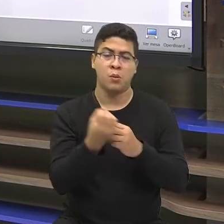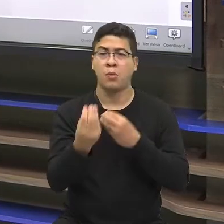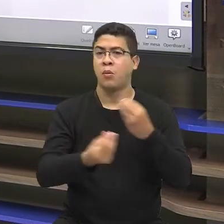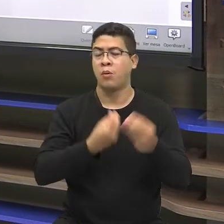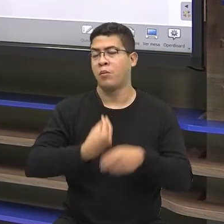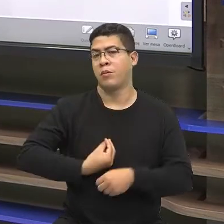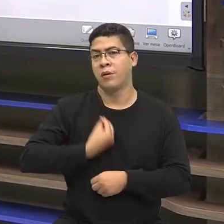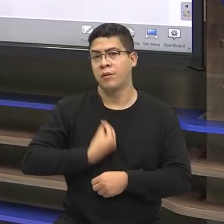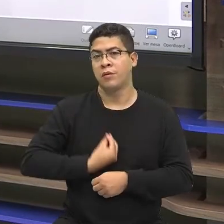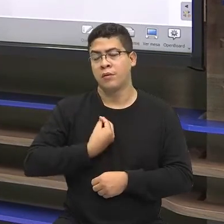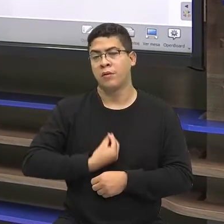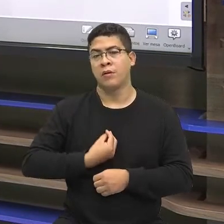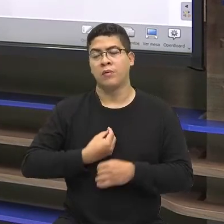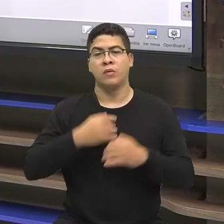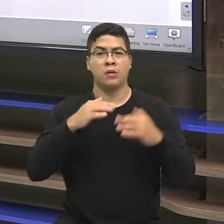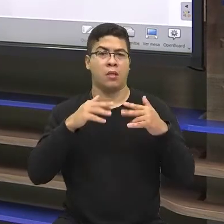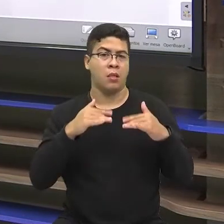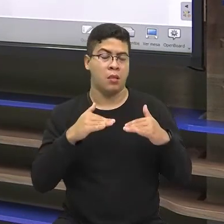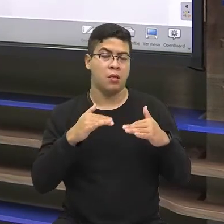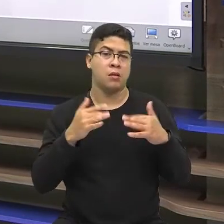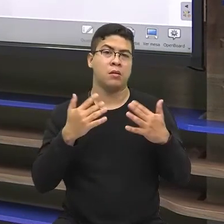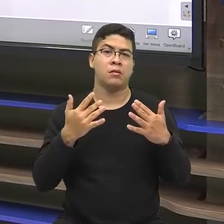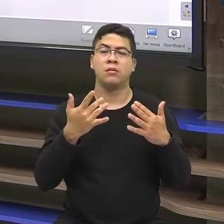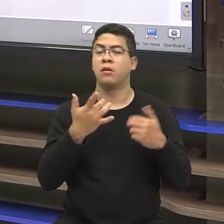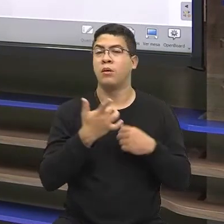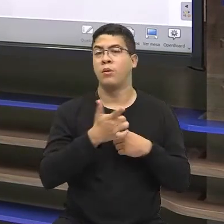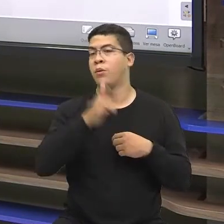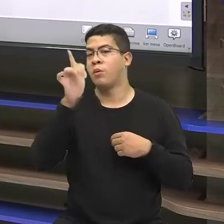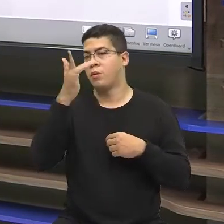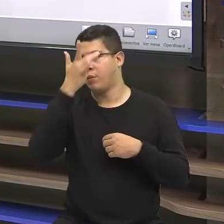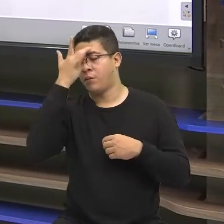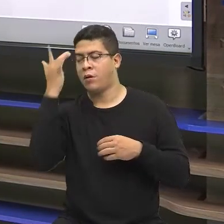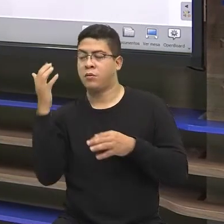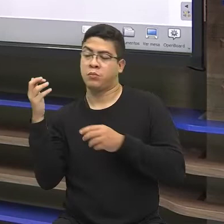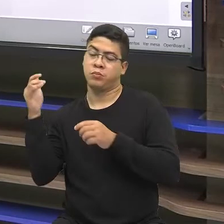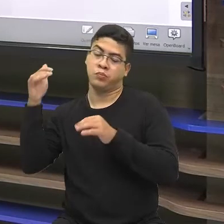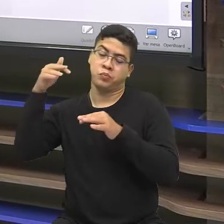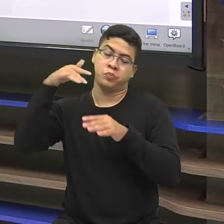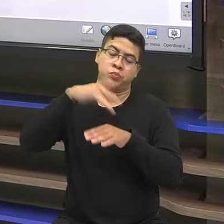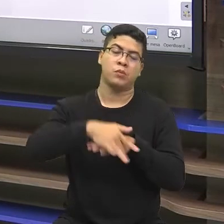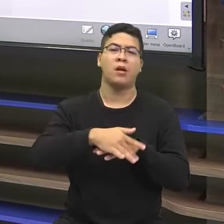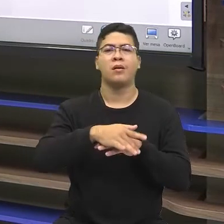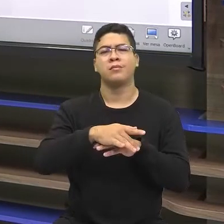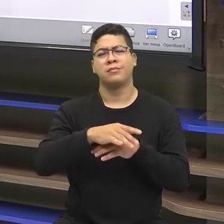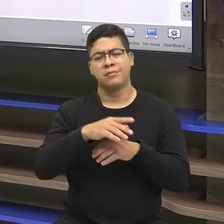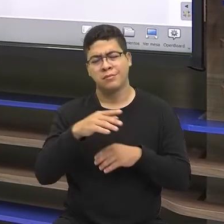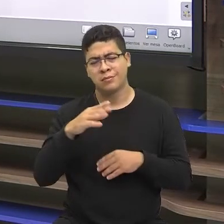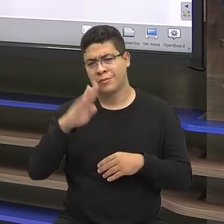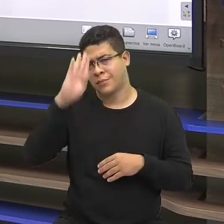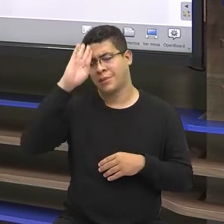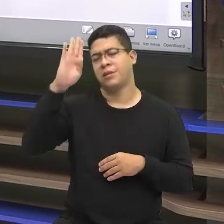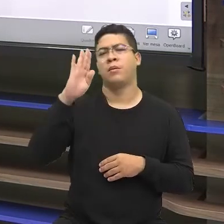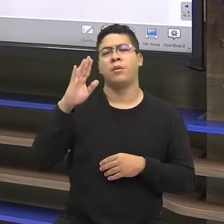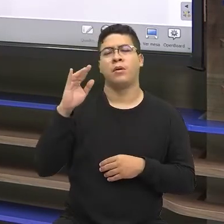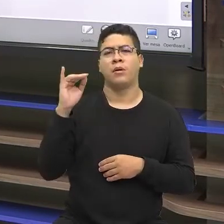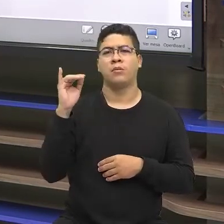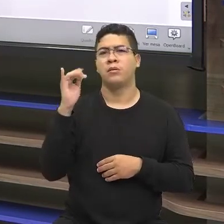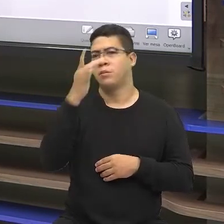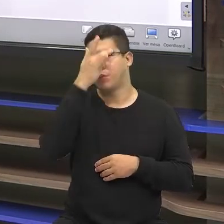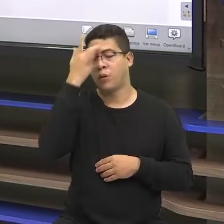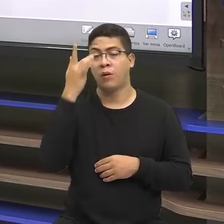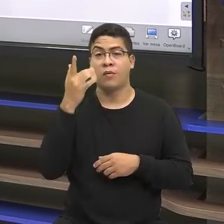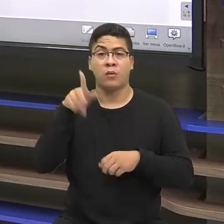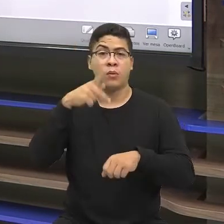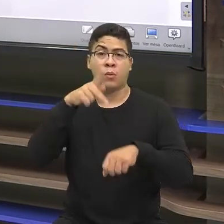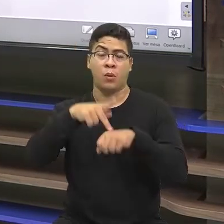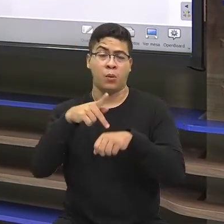metrópole, as pessoas que vinham de fora, os imigrantes, principalmente os italianos, vinham para a cidade, as pessoas que vinham